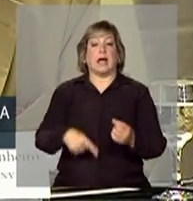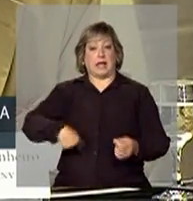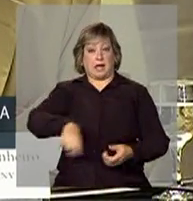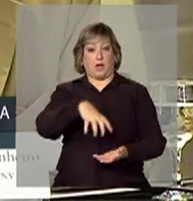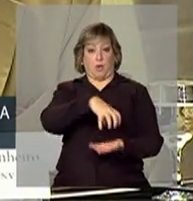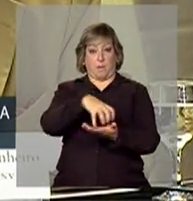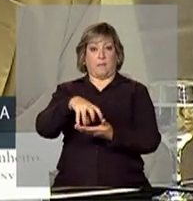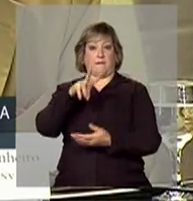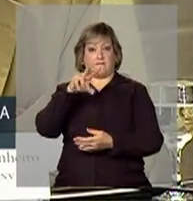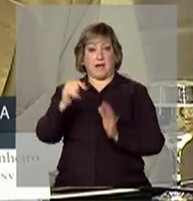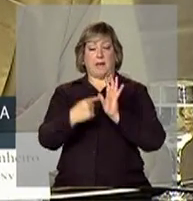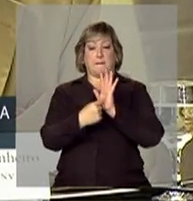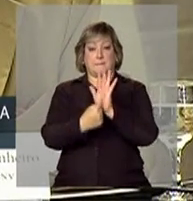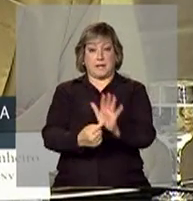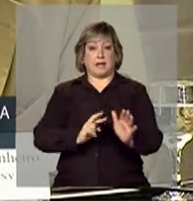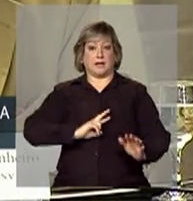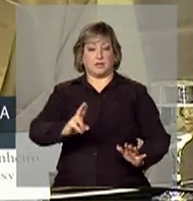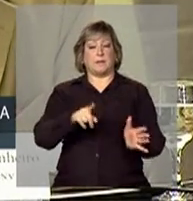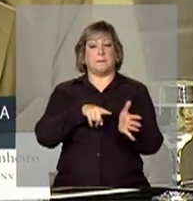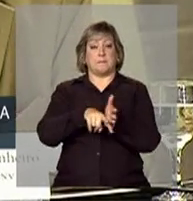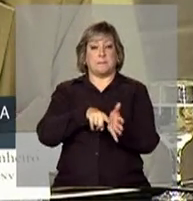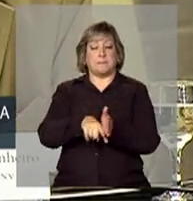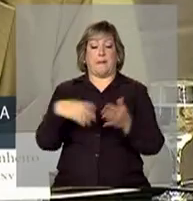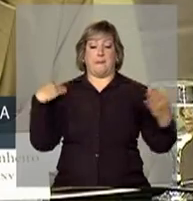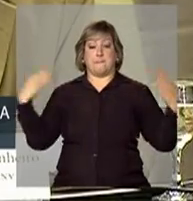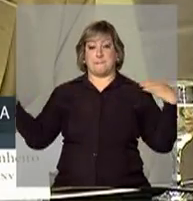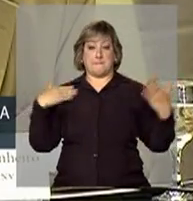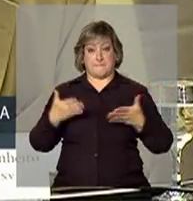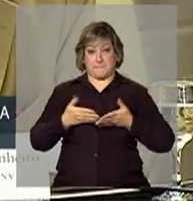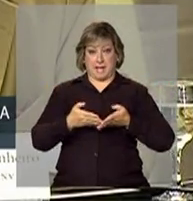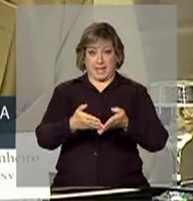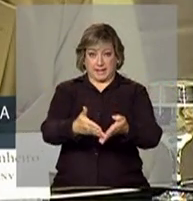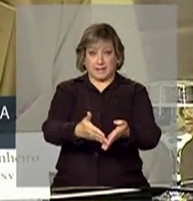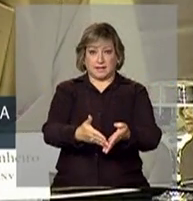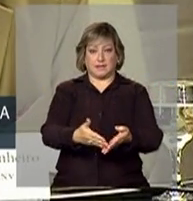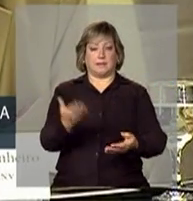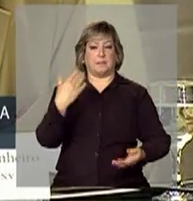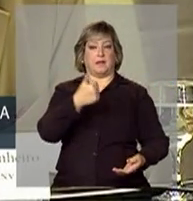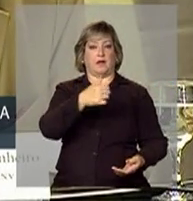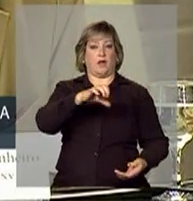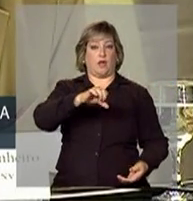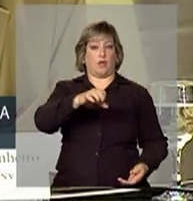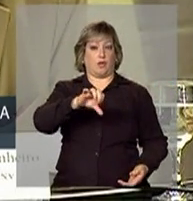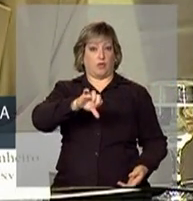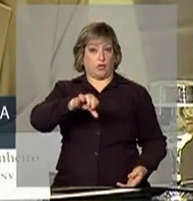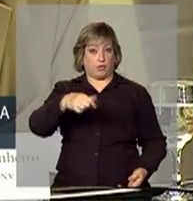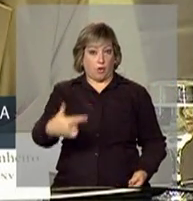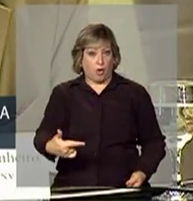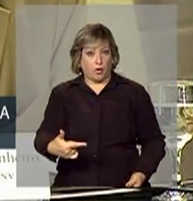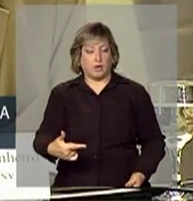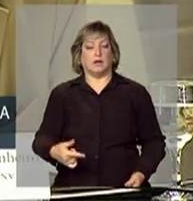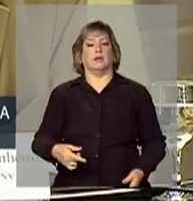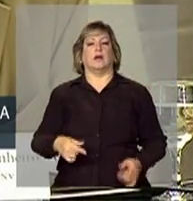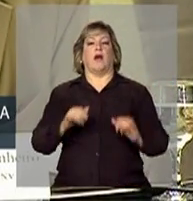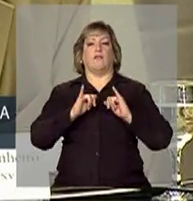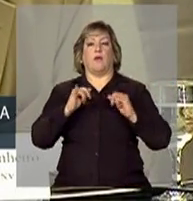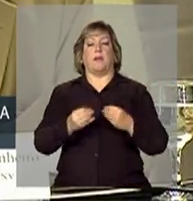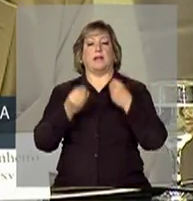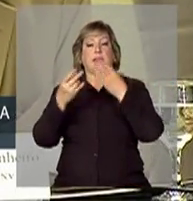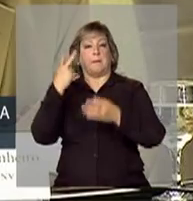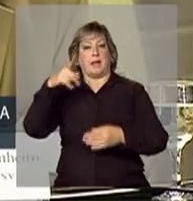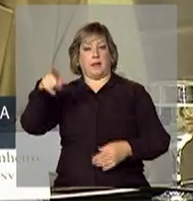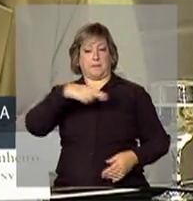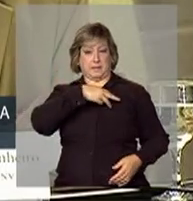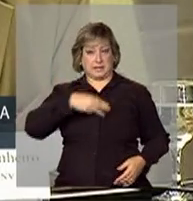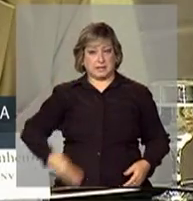apresentar resultado de pesquisa em que a Marinha, em 92, a informação mandada ao ministro da Justiça,